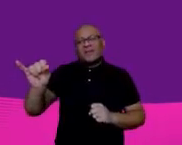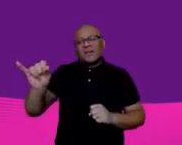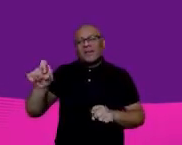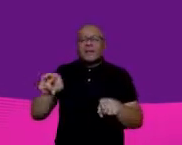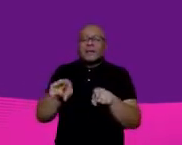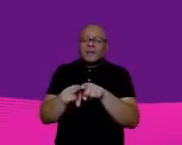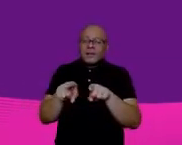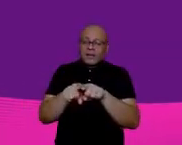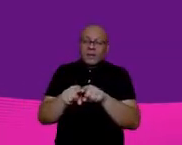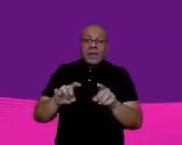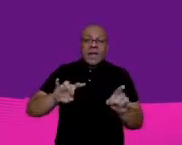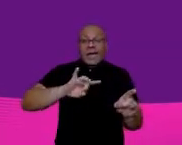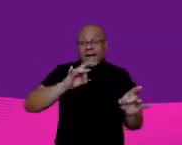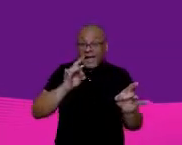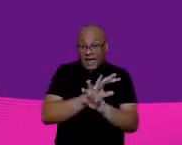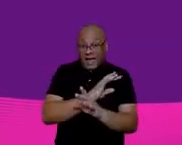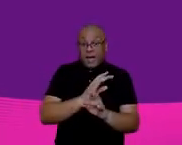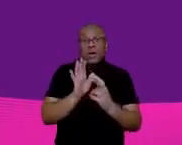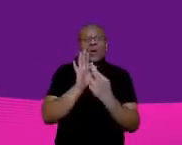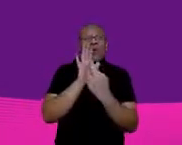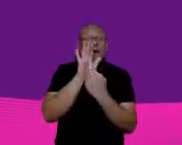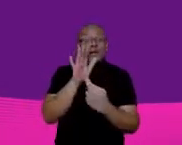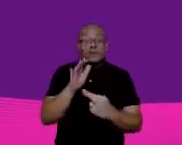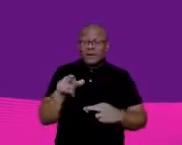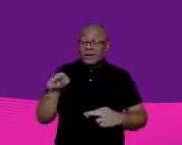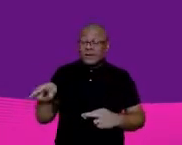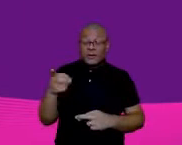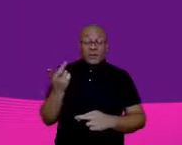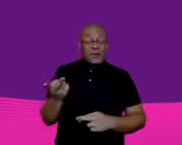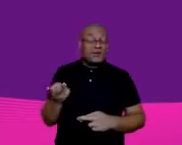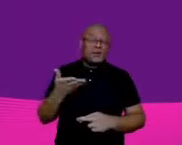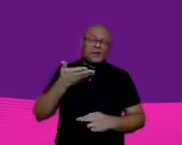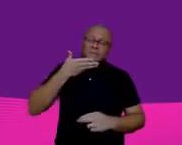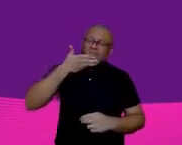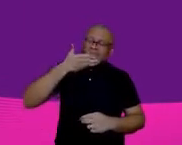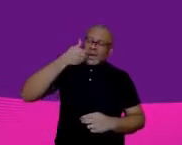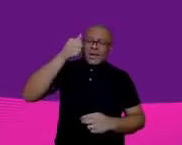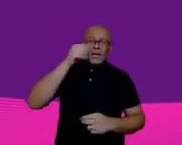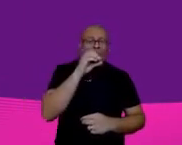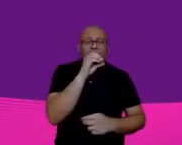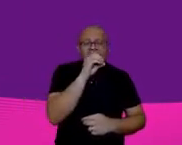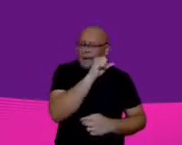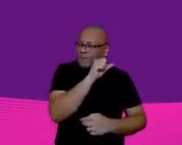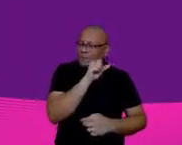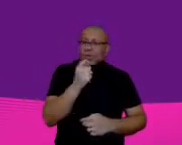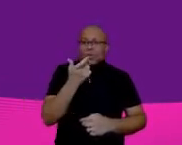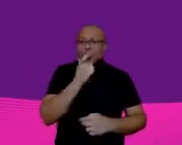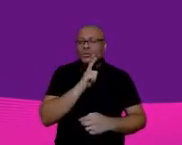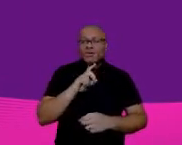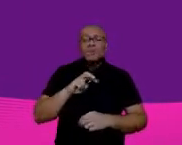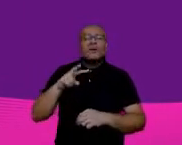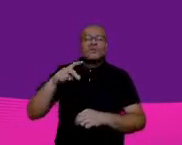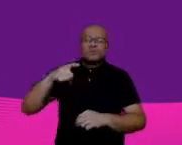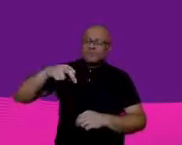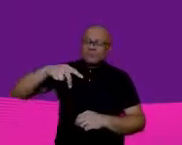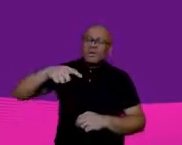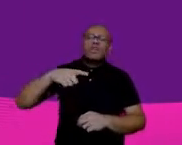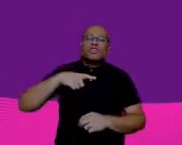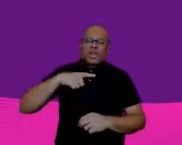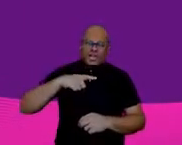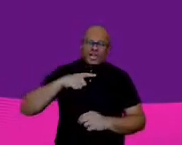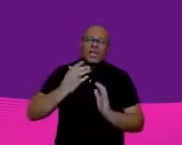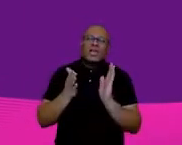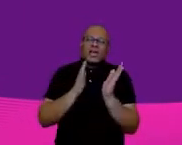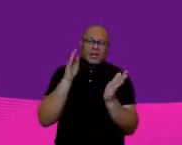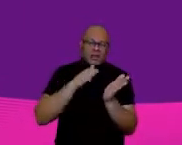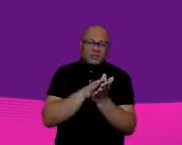Depois o resultado e a recuperação é tão melhor, tão mais rápido. Nós já temos isso na literatura e temos mais